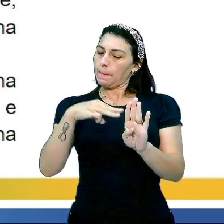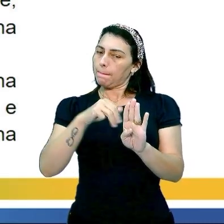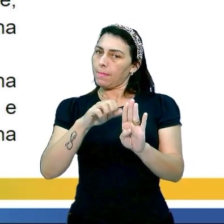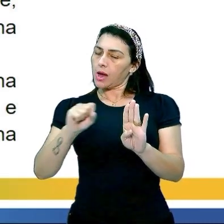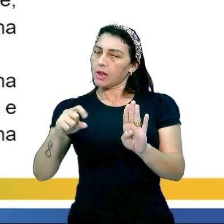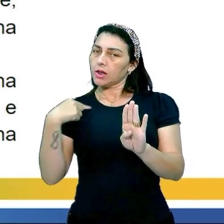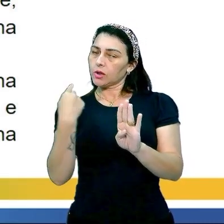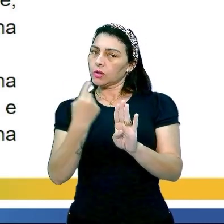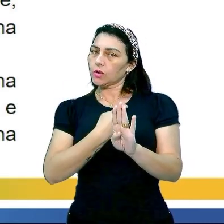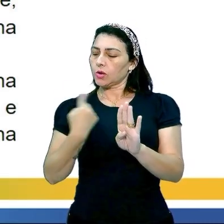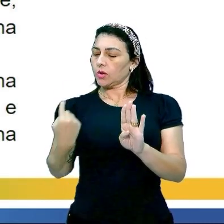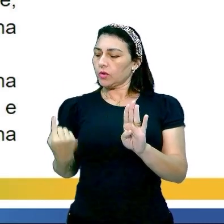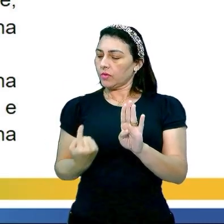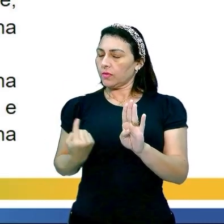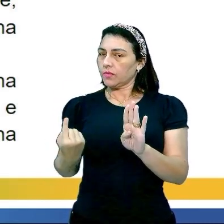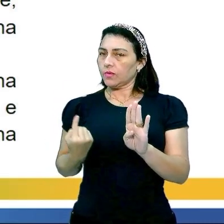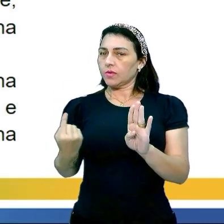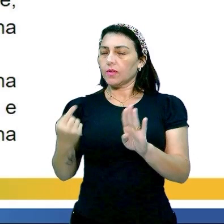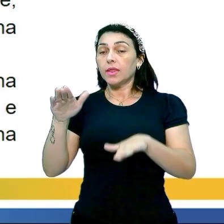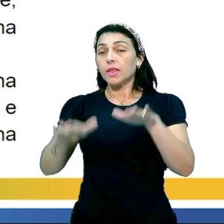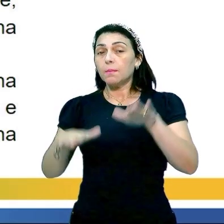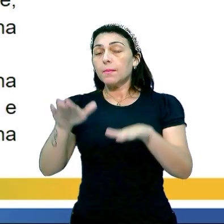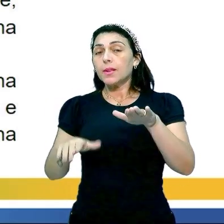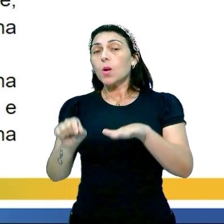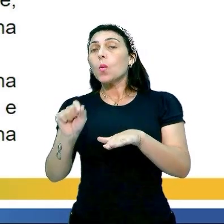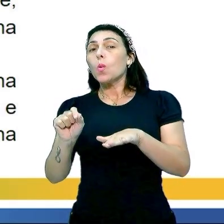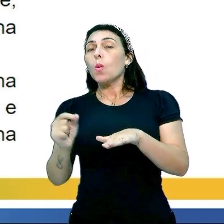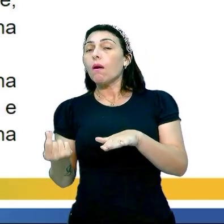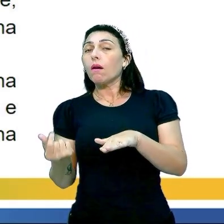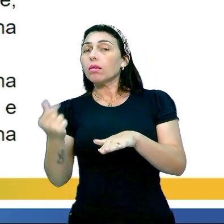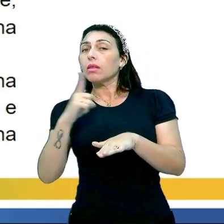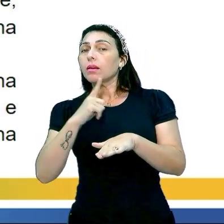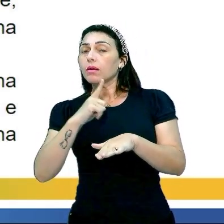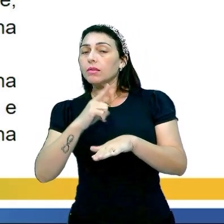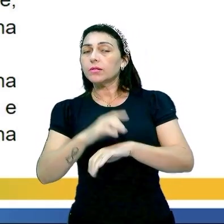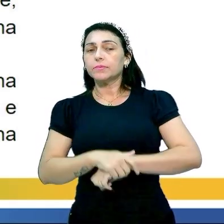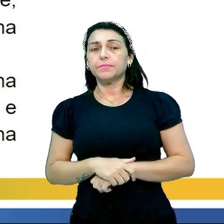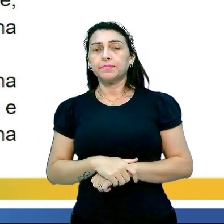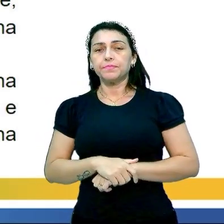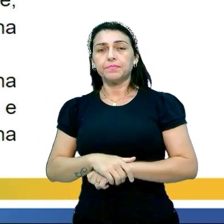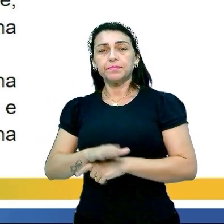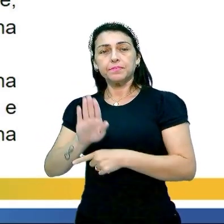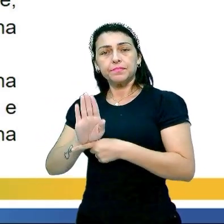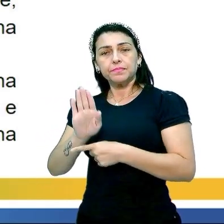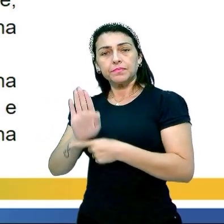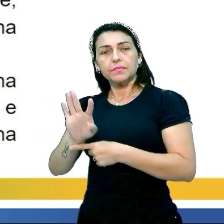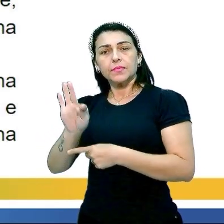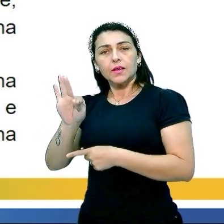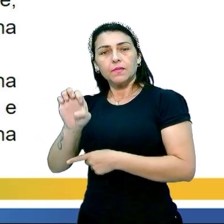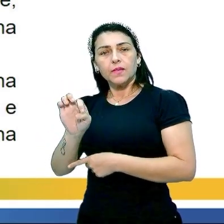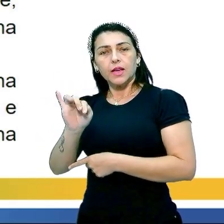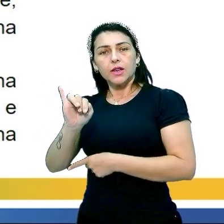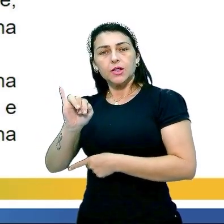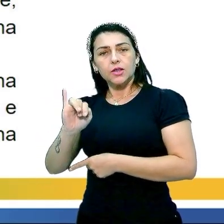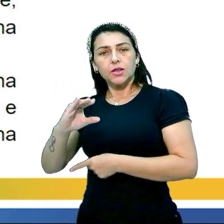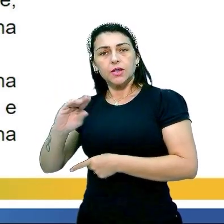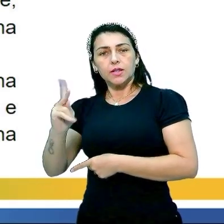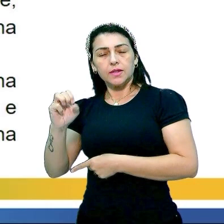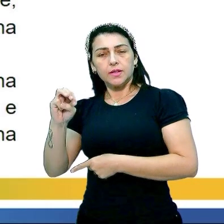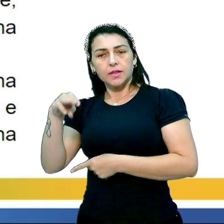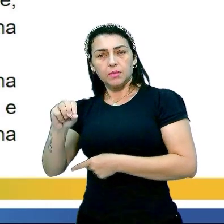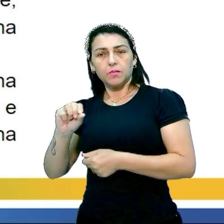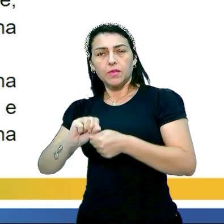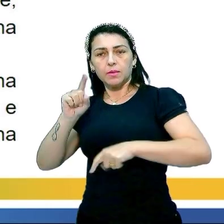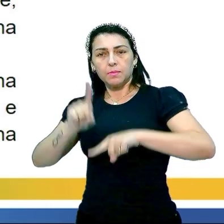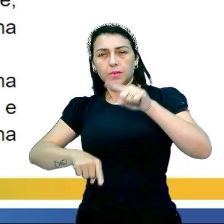considera a gente como indivíduo de acordo com o que lhe convém. É o fetichismo da mercadoria, processo pelo